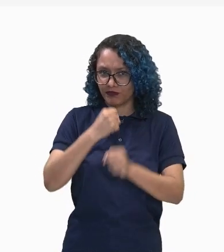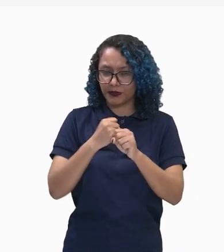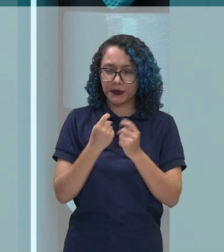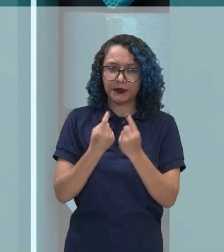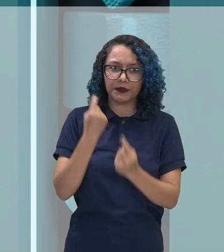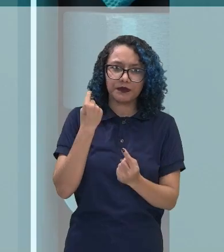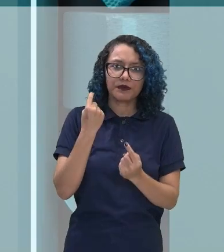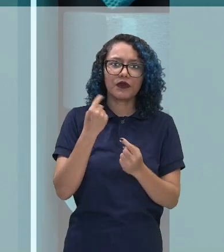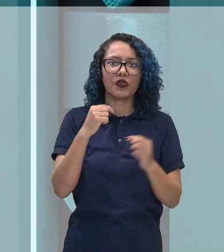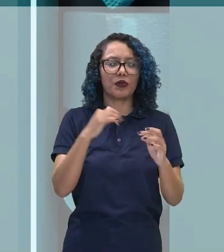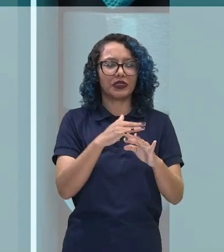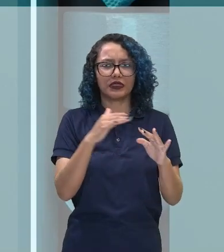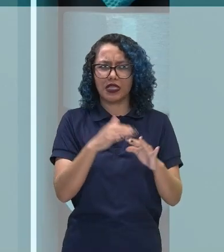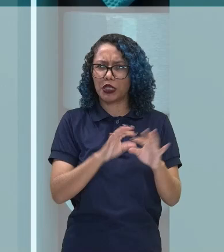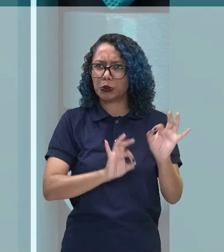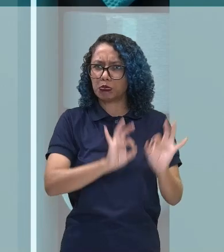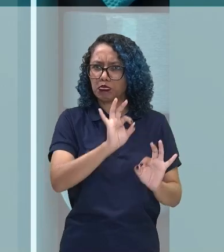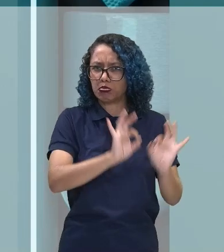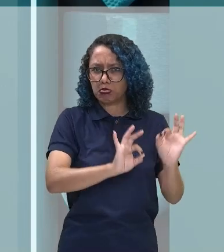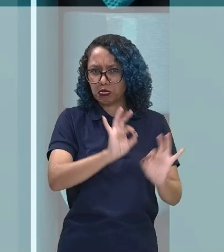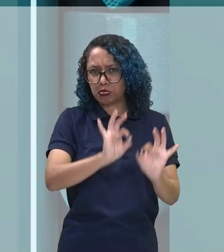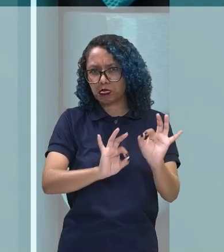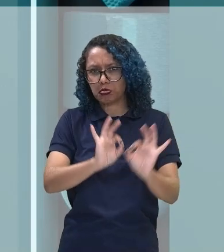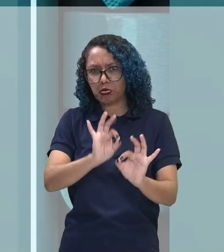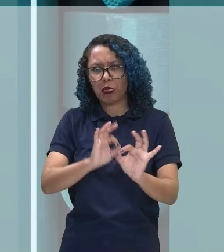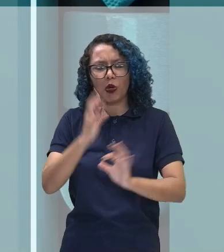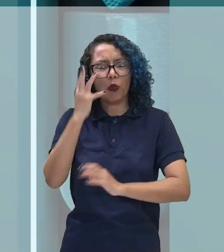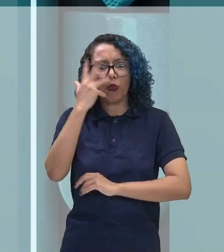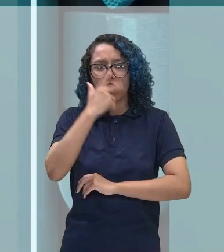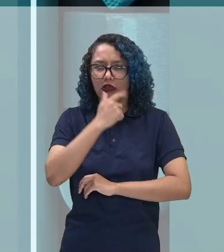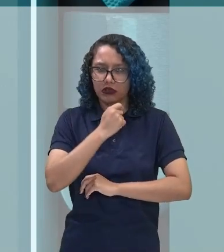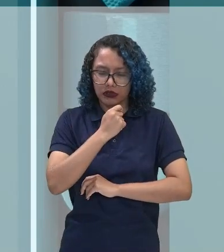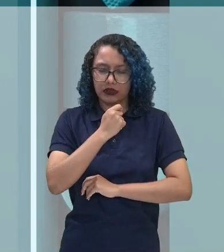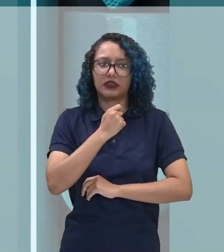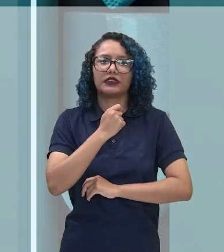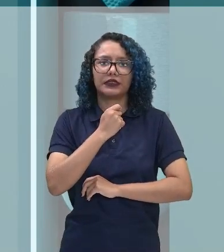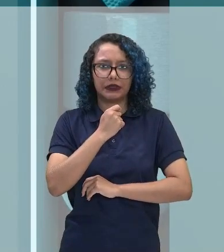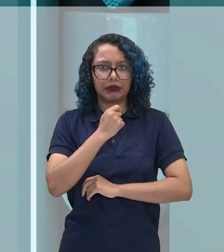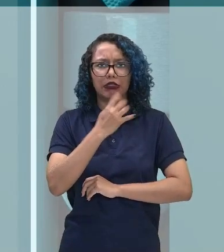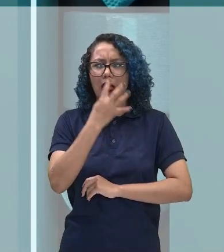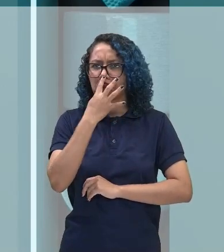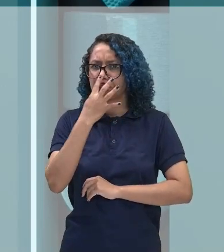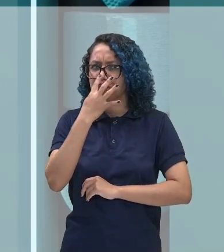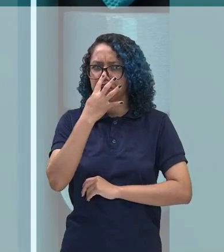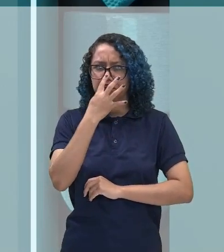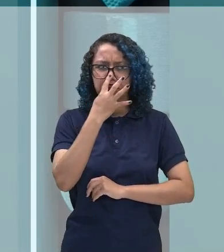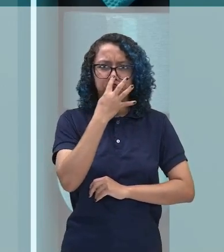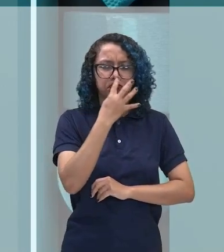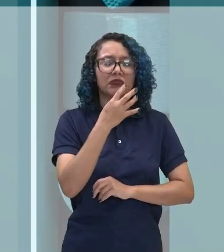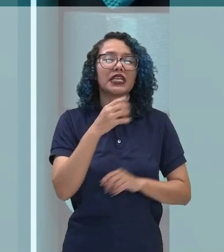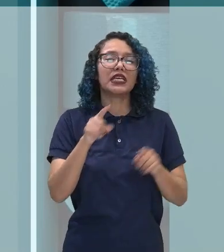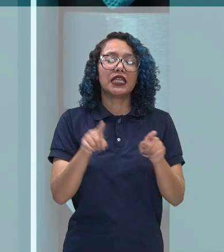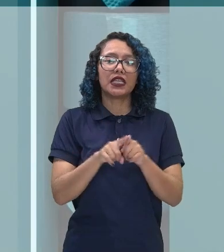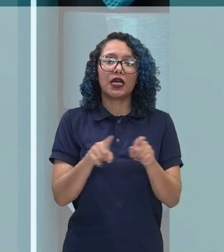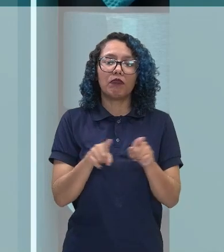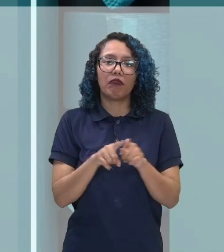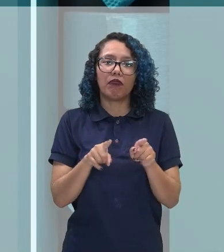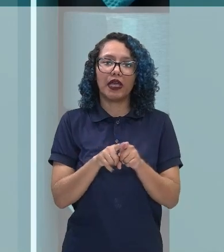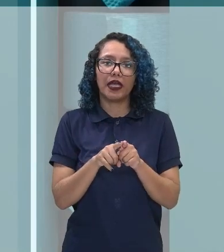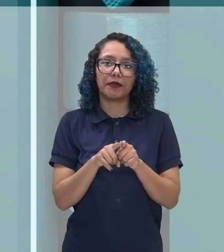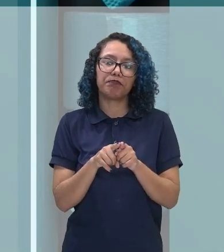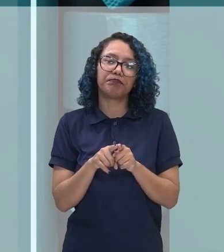uma cidade super organizada, muito bonita mesmo, com bastante atrativos. E Maués traz